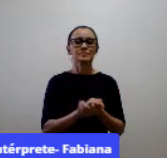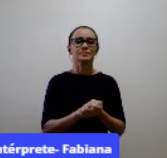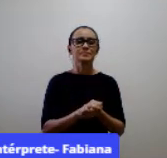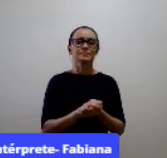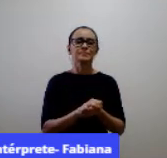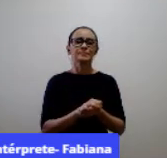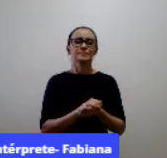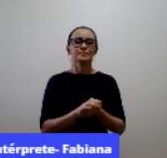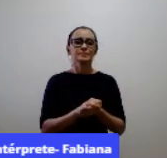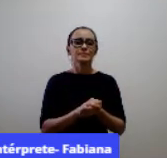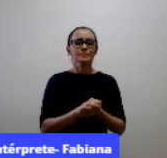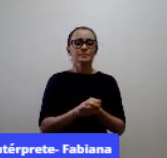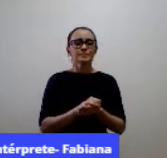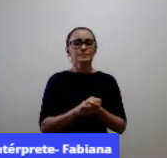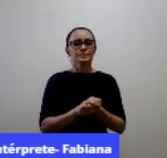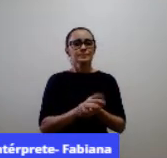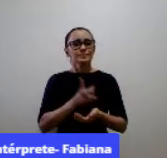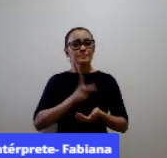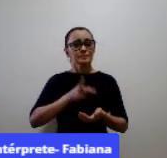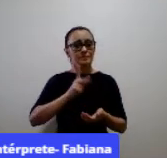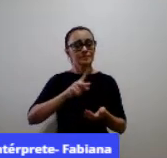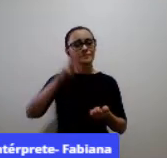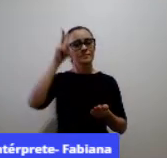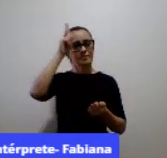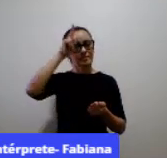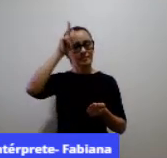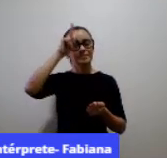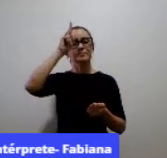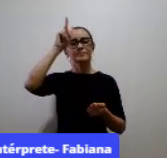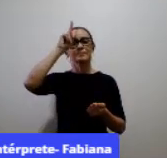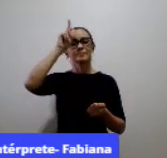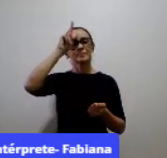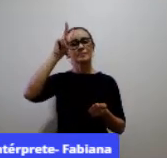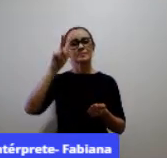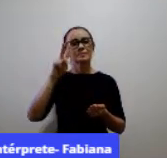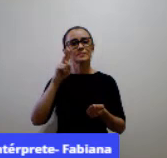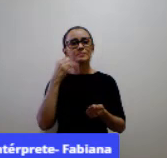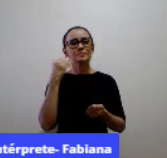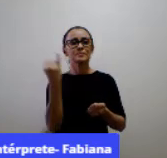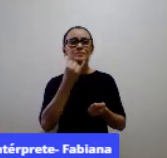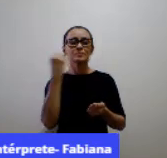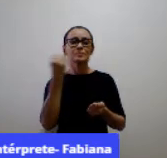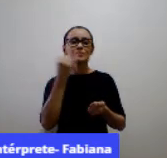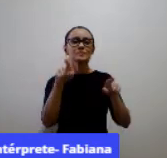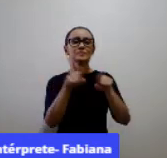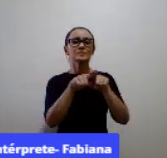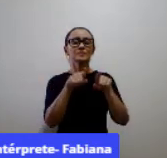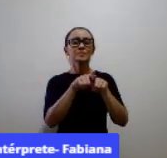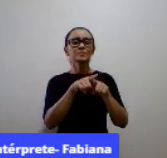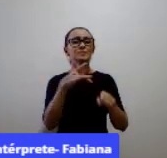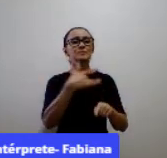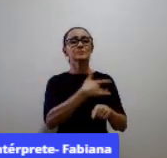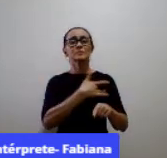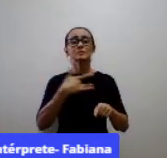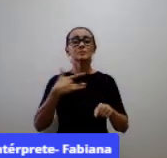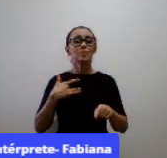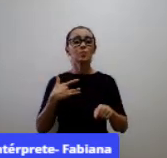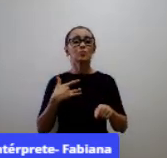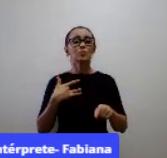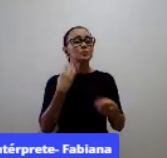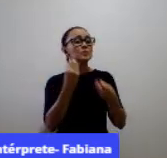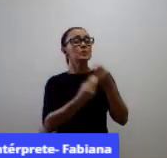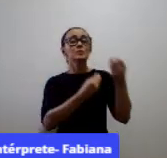Não deixando de salientar que é bom saber a questão saúde dessa criança. E os